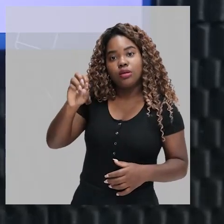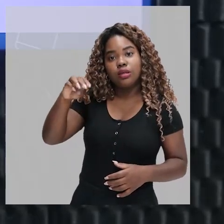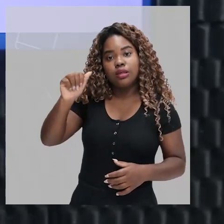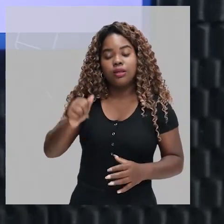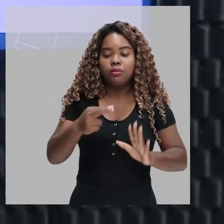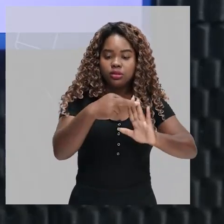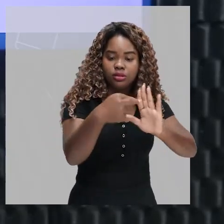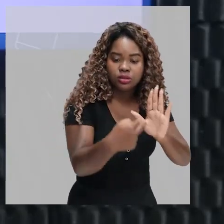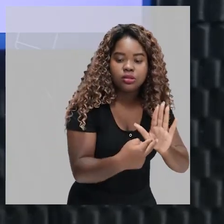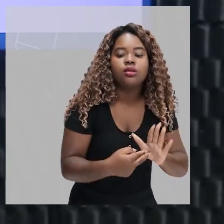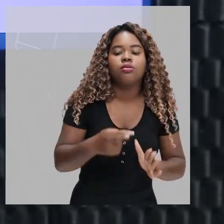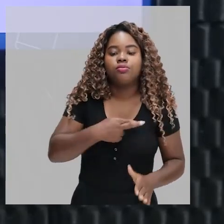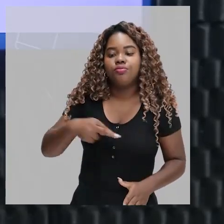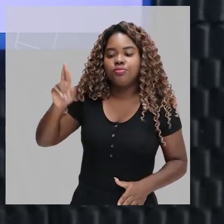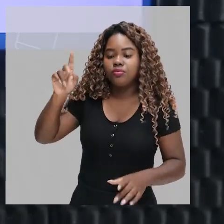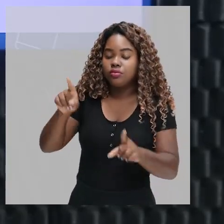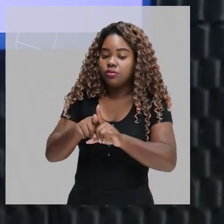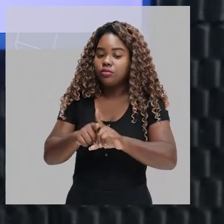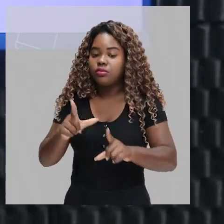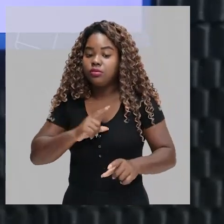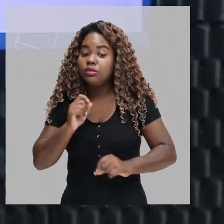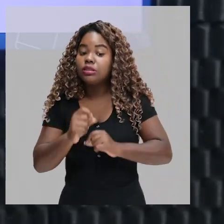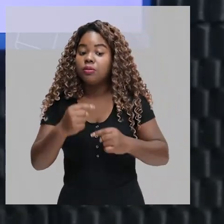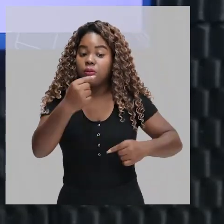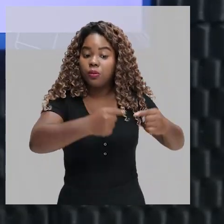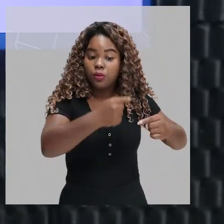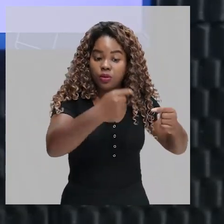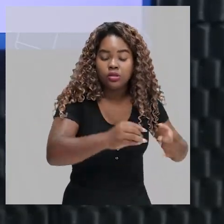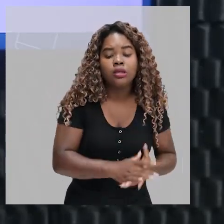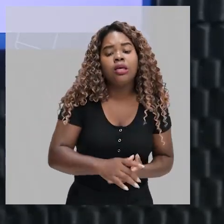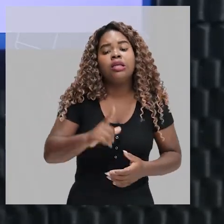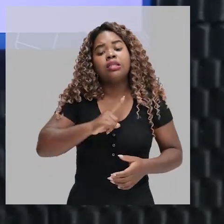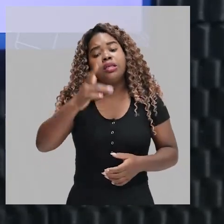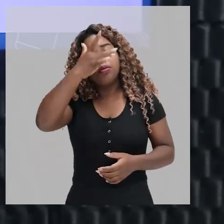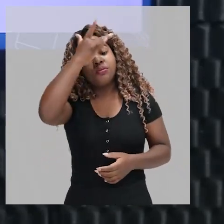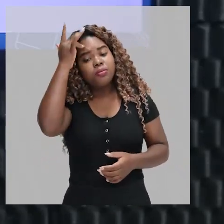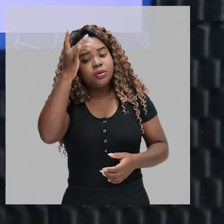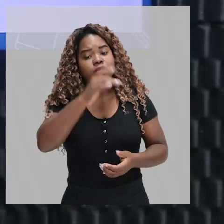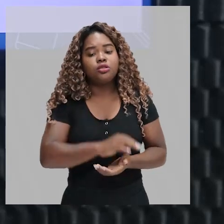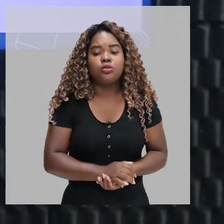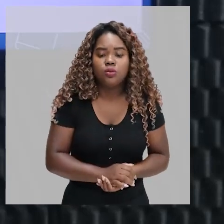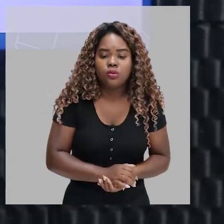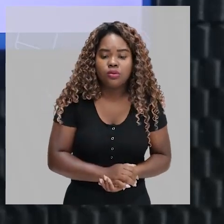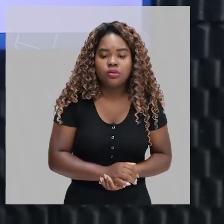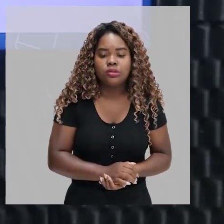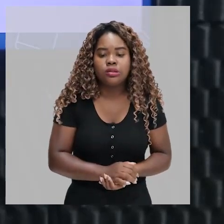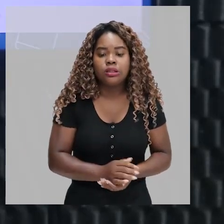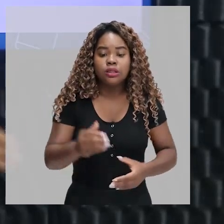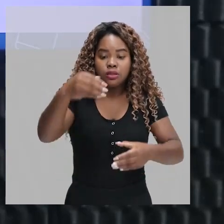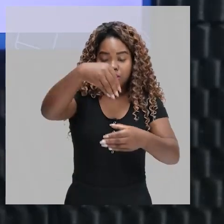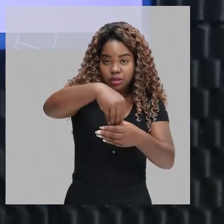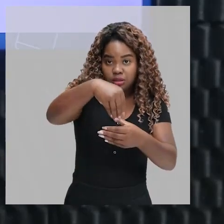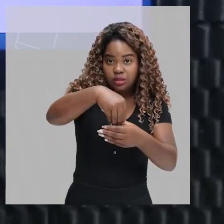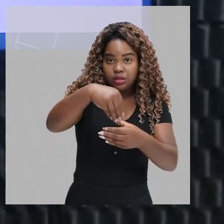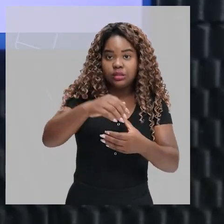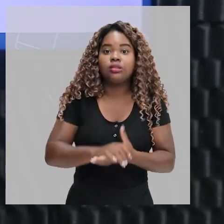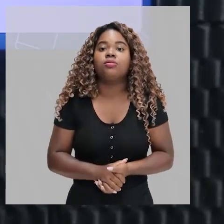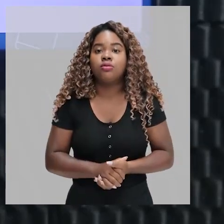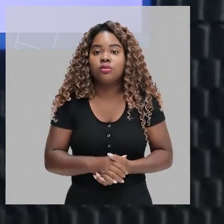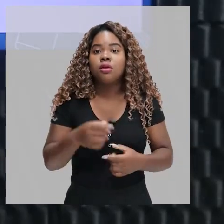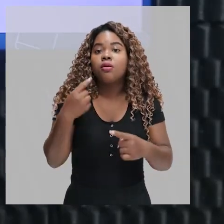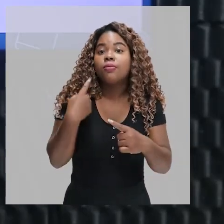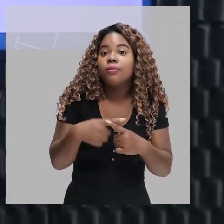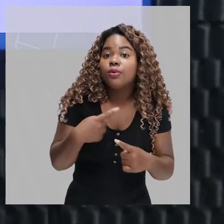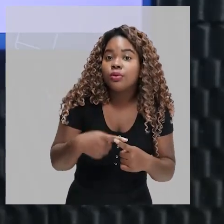religião nós temos também ainda políticos tem gente que se posiciona num lado da moeda né